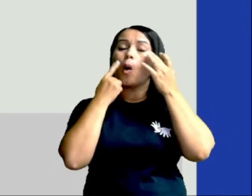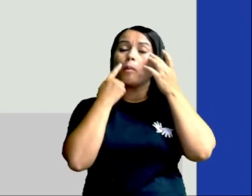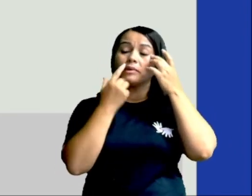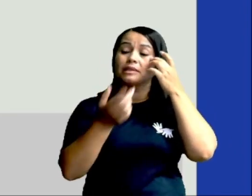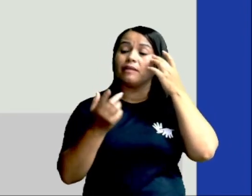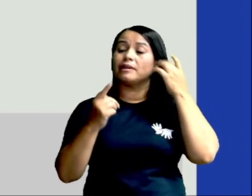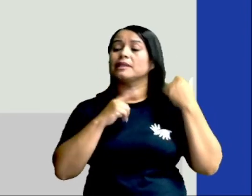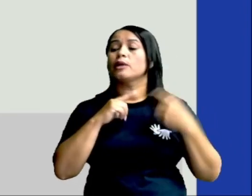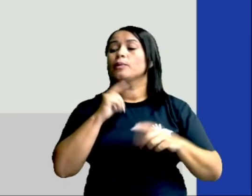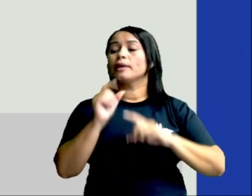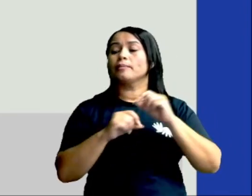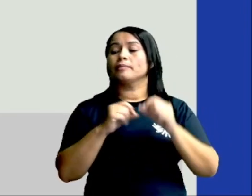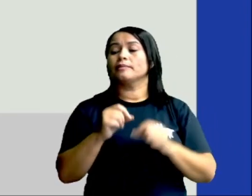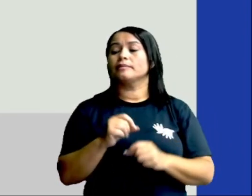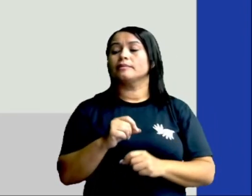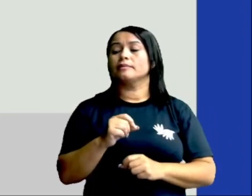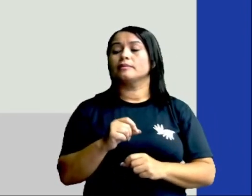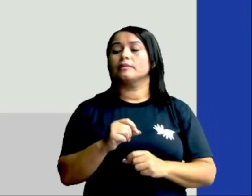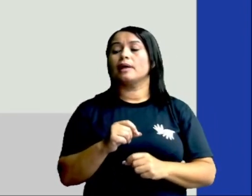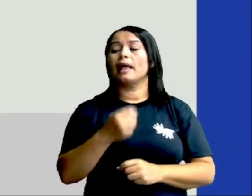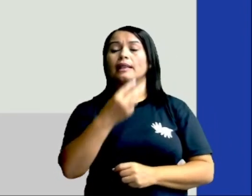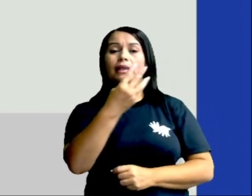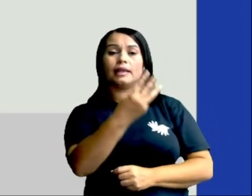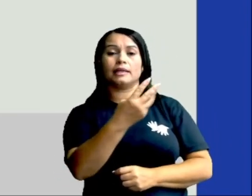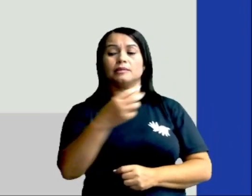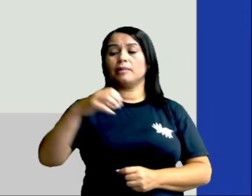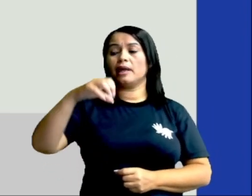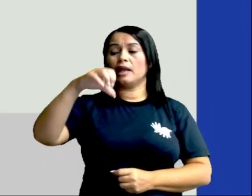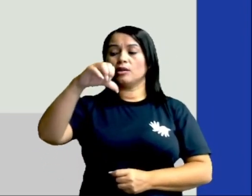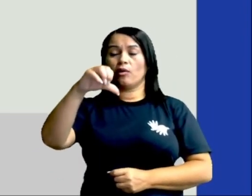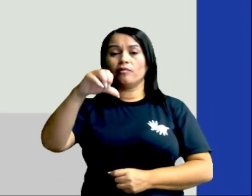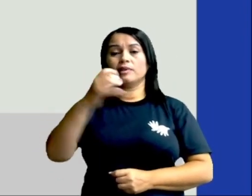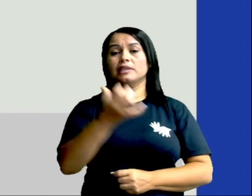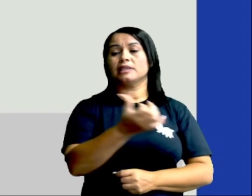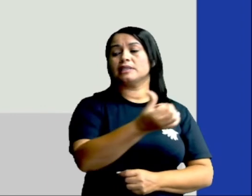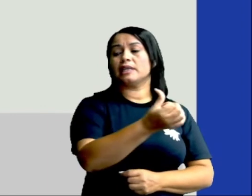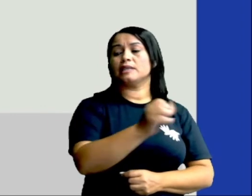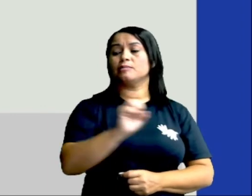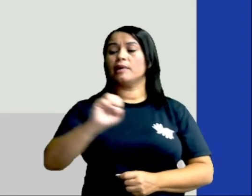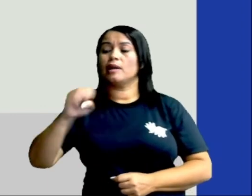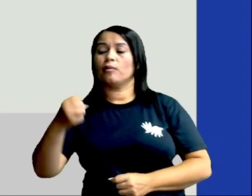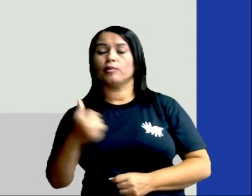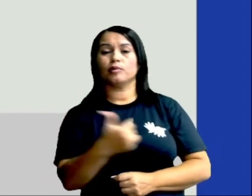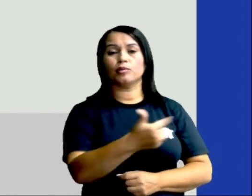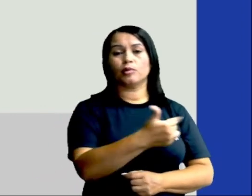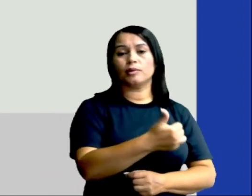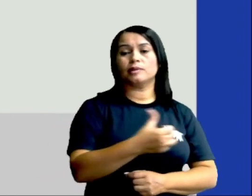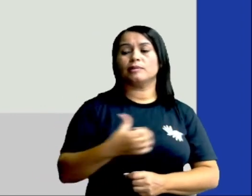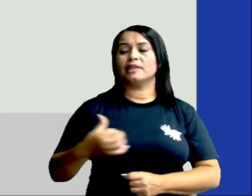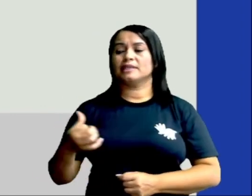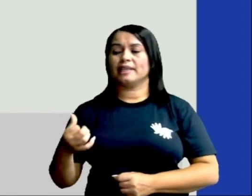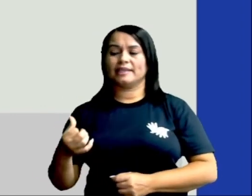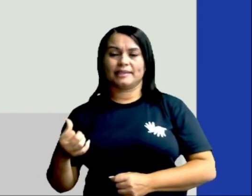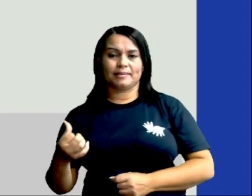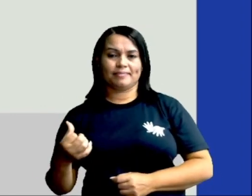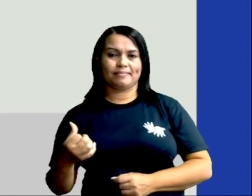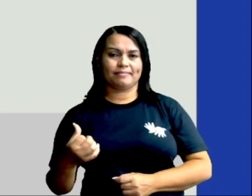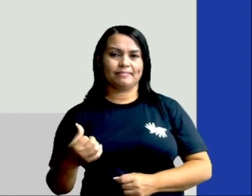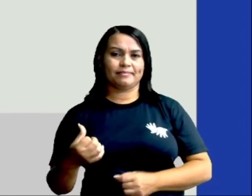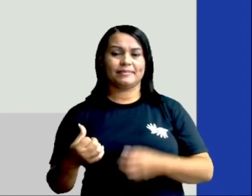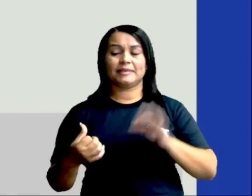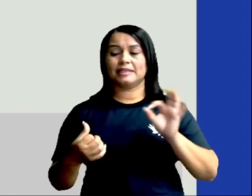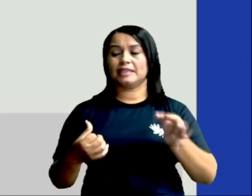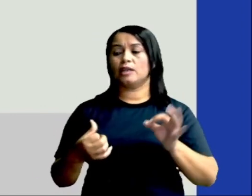Olha, então aqui eu tenho o seguinte, ó, 3 para 9, assim como 6 estava para 8 e 12 estava para quanto?